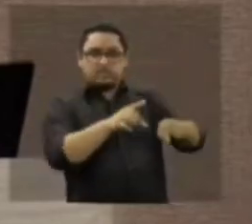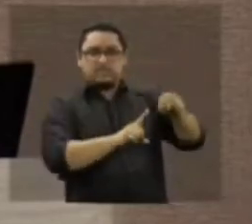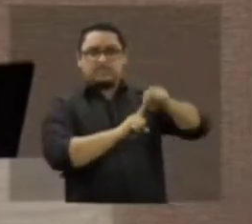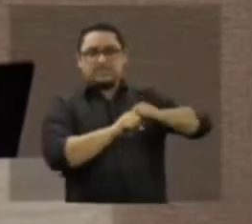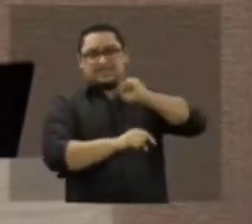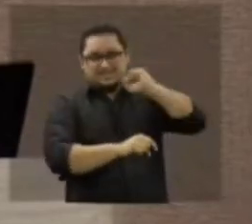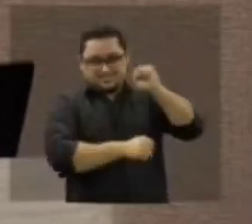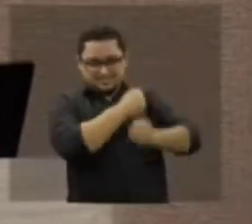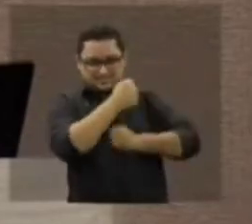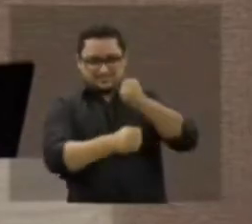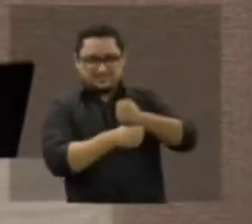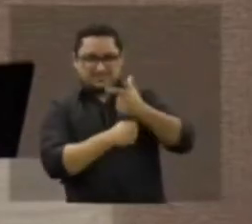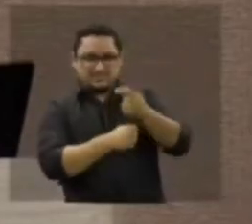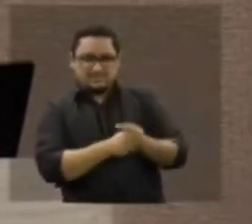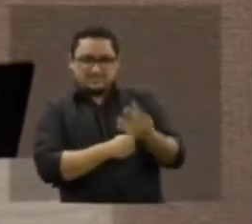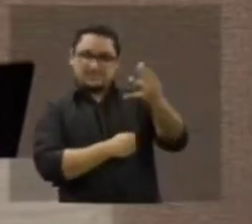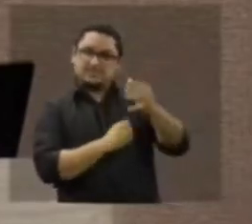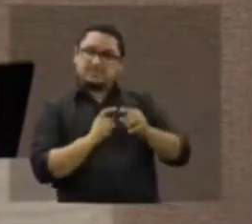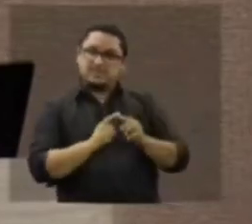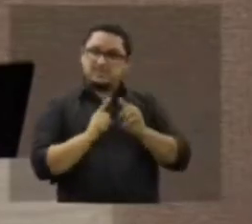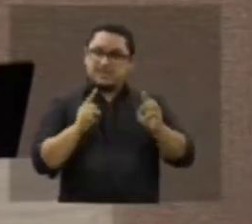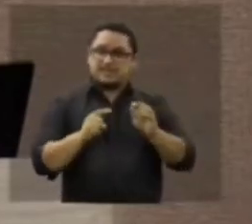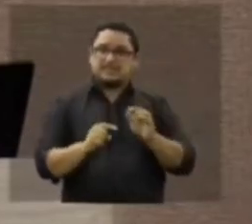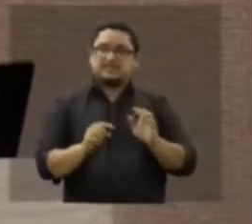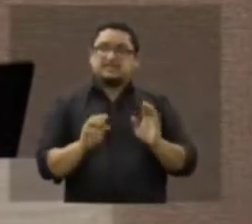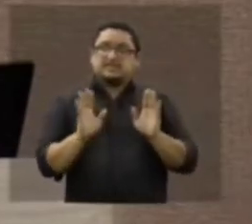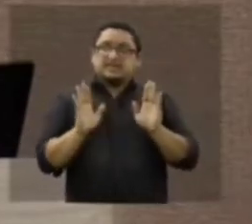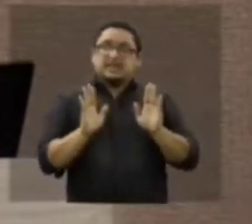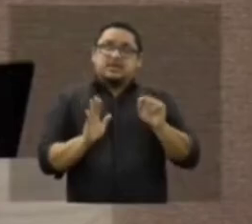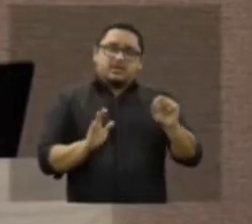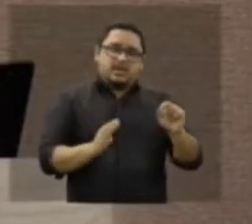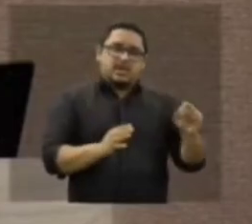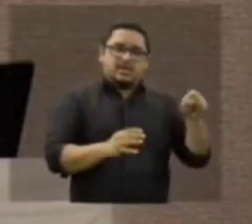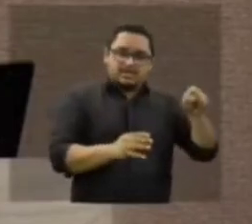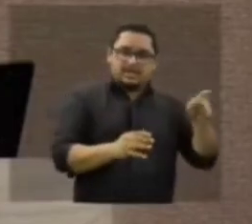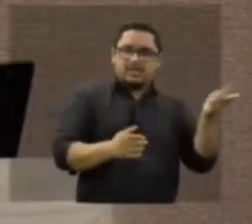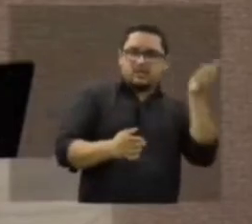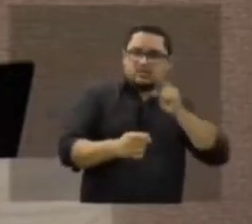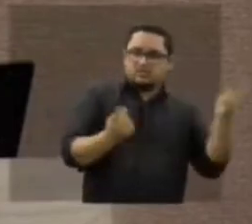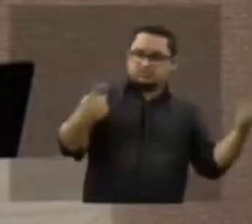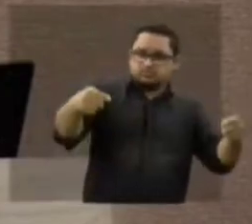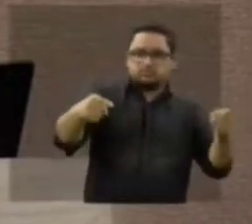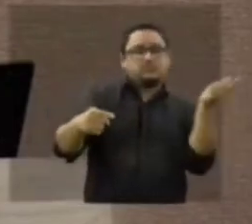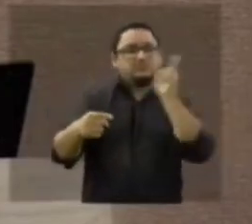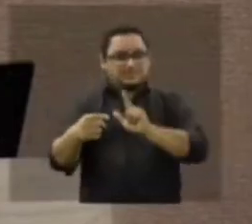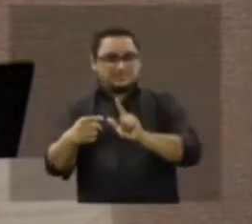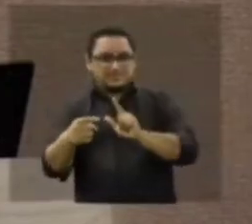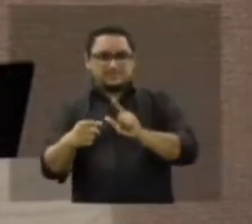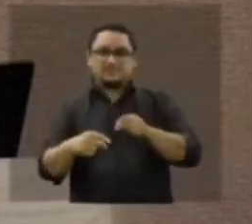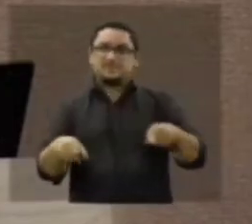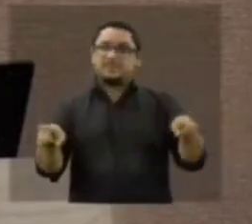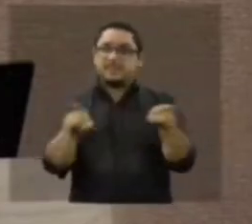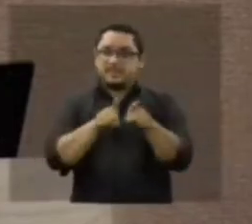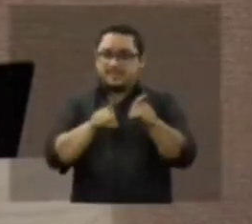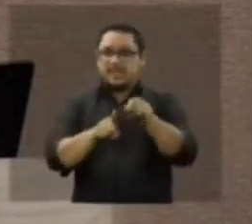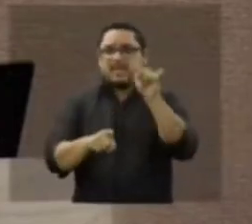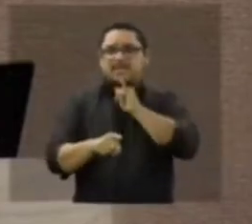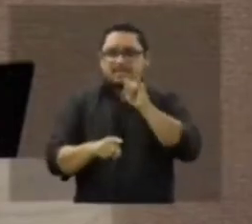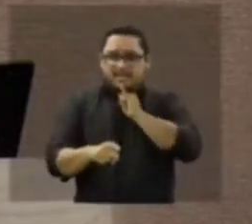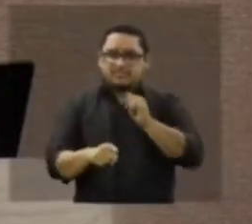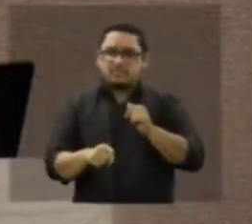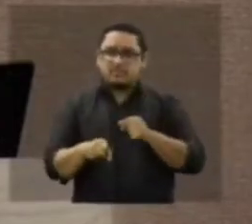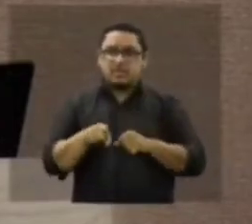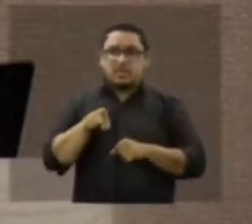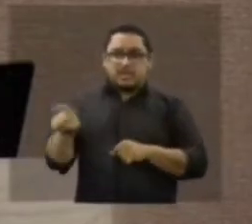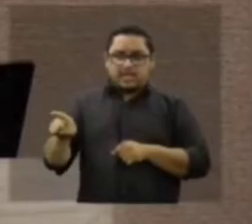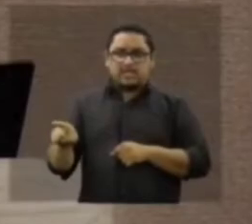deste ano os quais felizmente foram neutralizados pelas forças de defesa de Israel eventual posse de armas nucleares